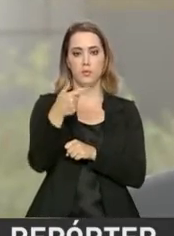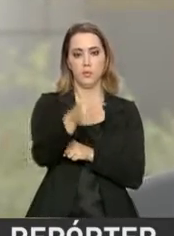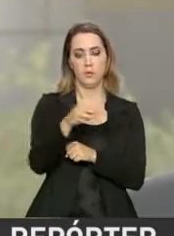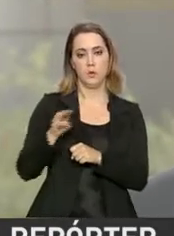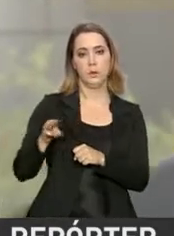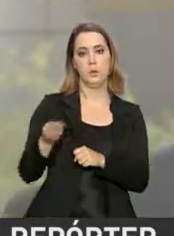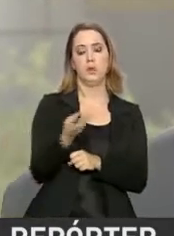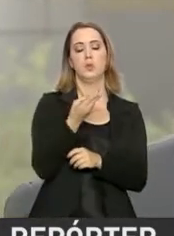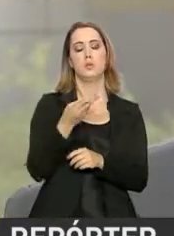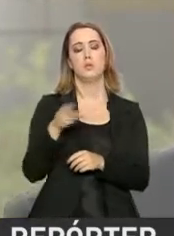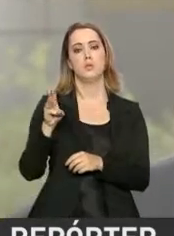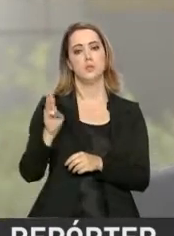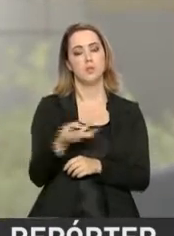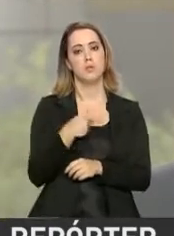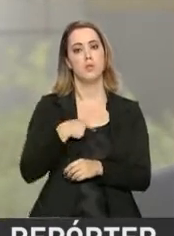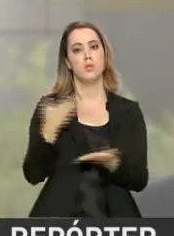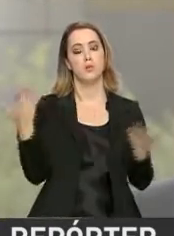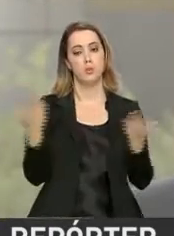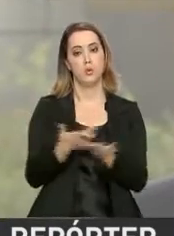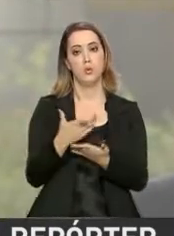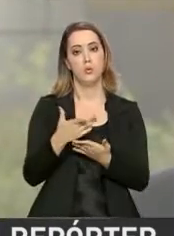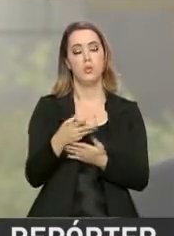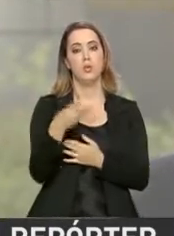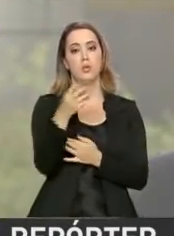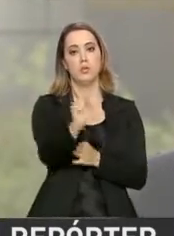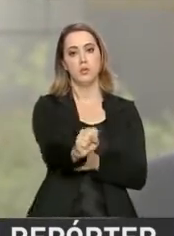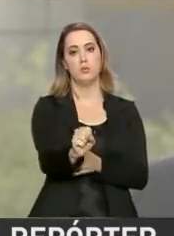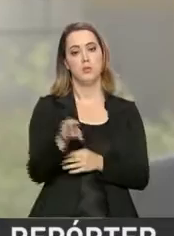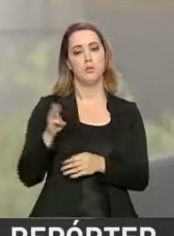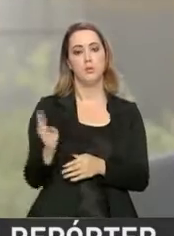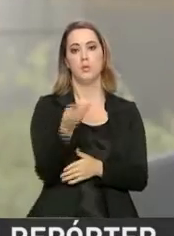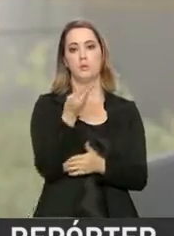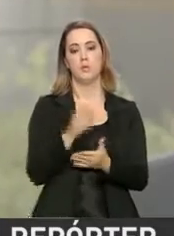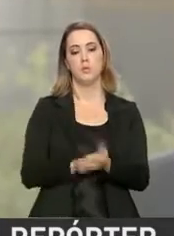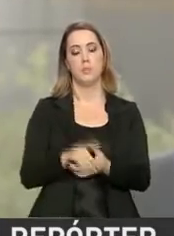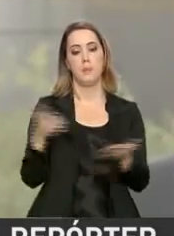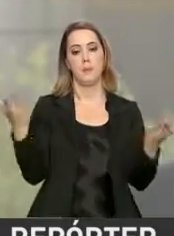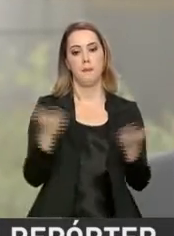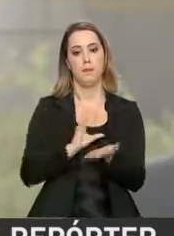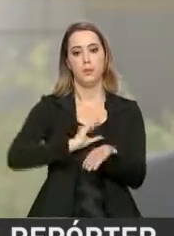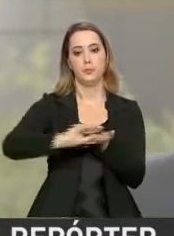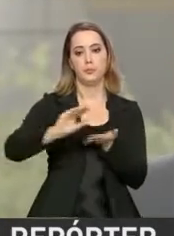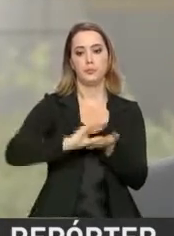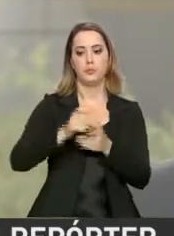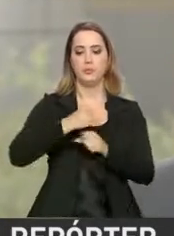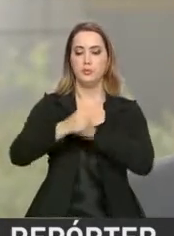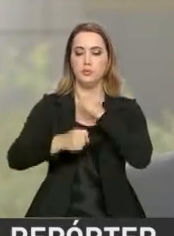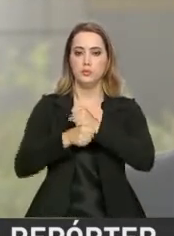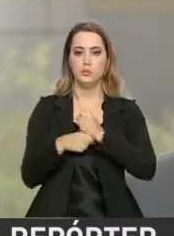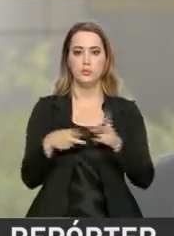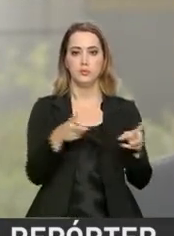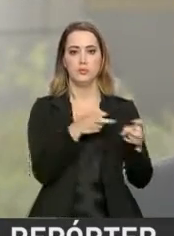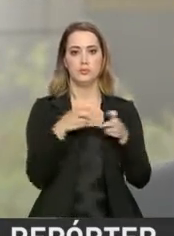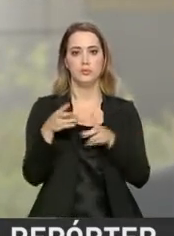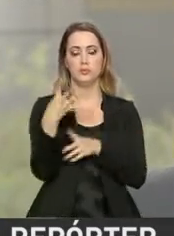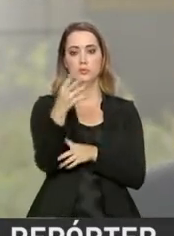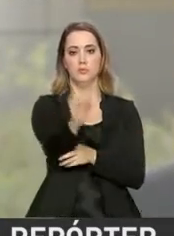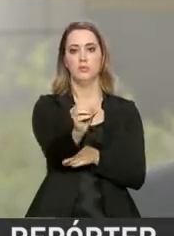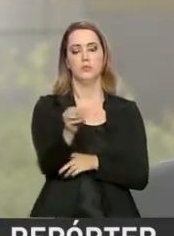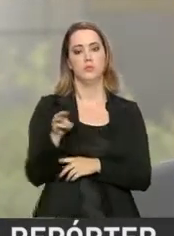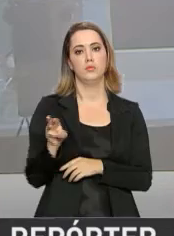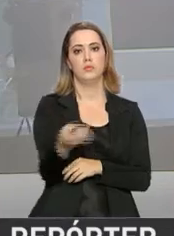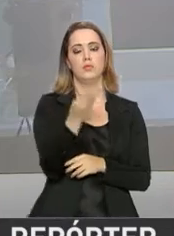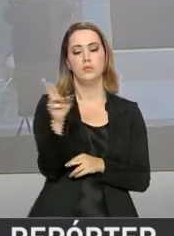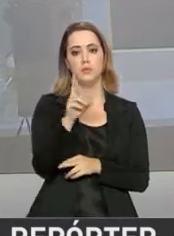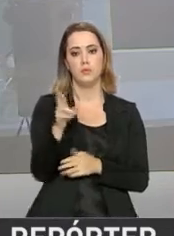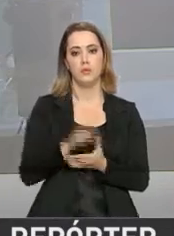milhões, a expectativa é que esse ano seja algo em torno de 38 milhões e para o orçamento do ano que vem a gente está estimando algo em torno de 40 milhões de